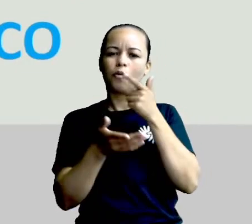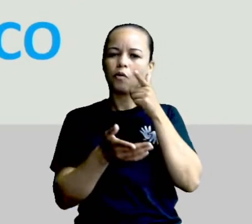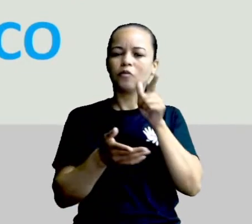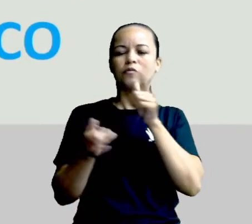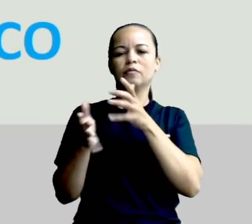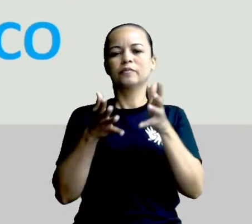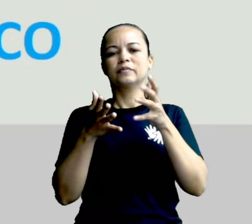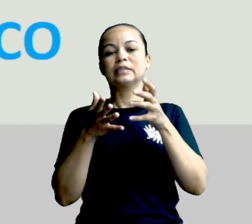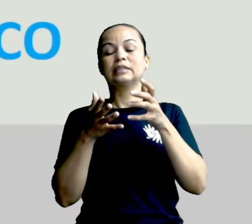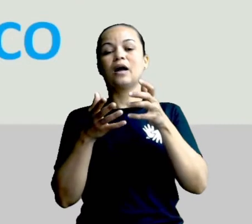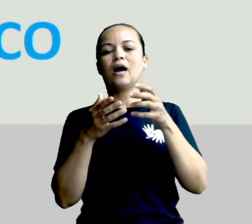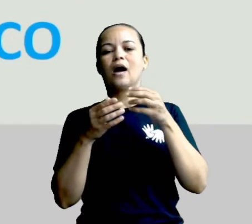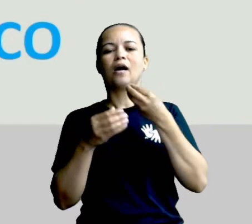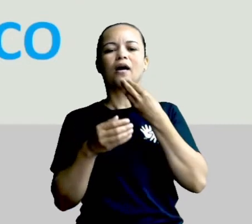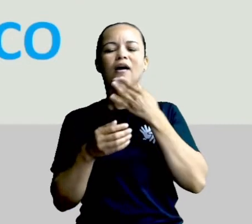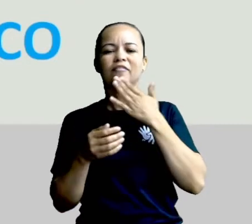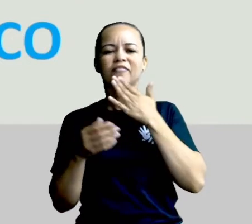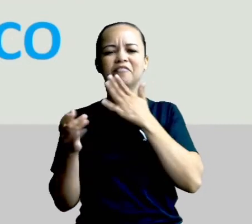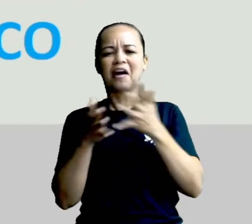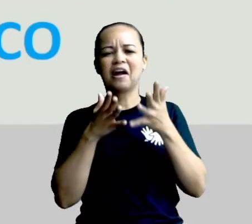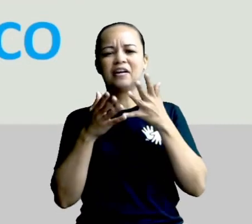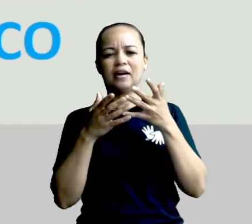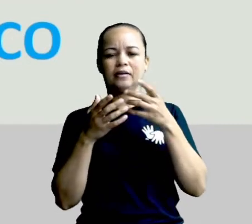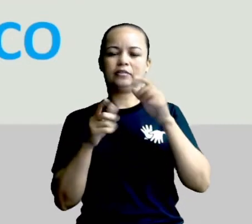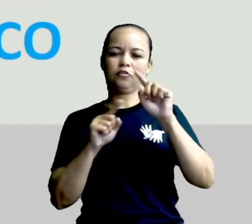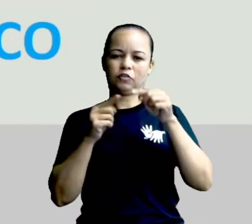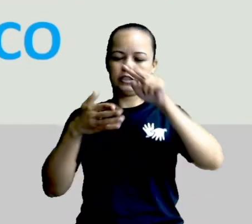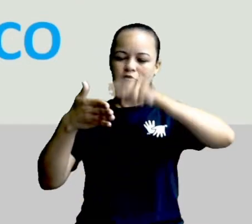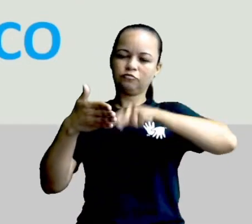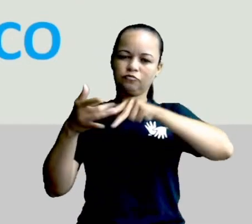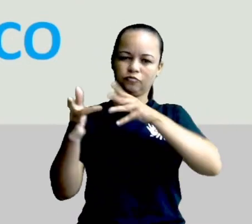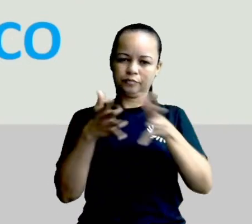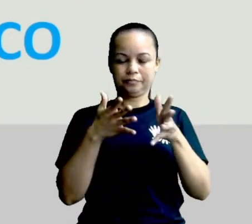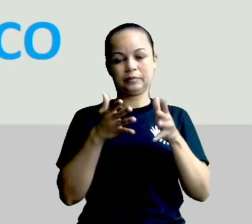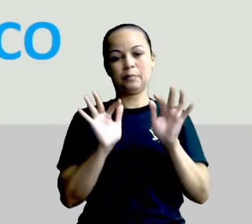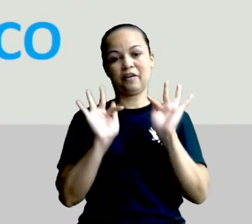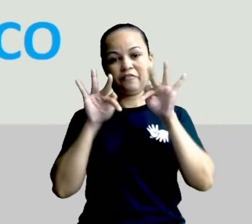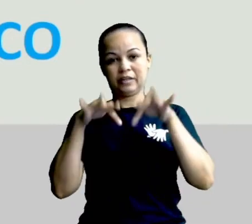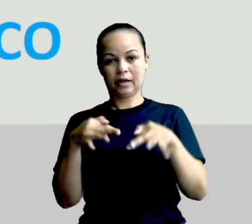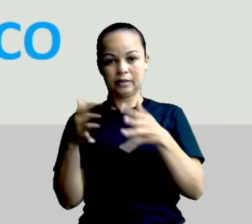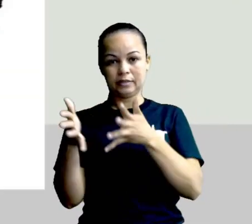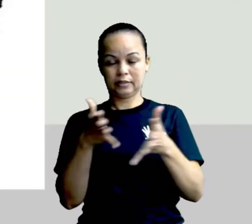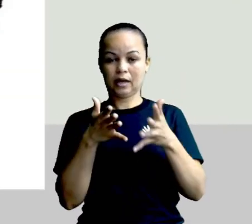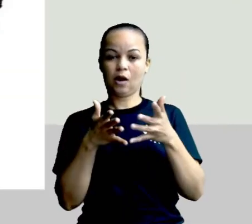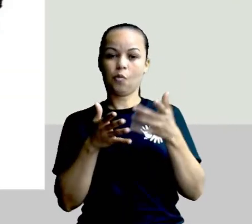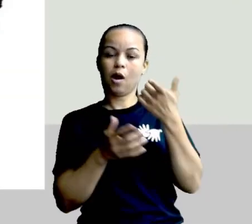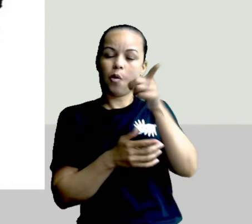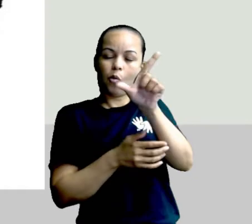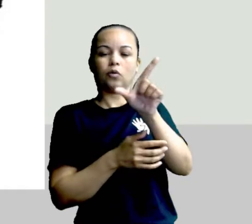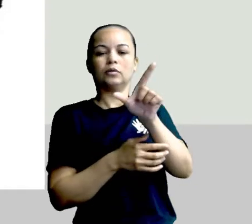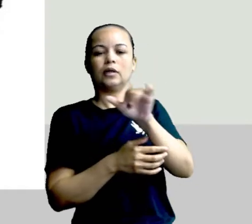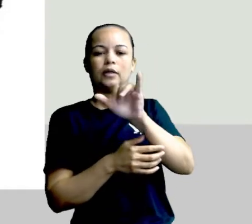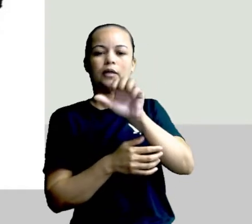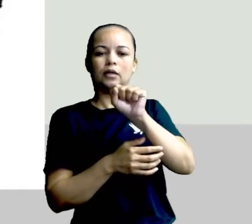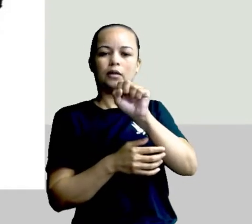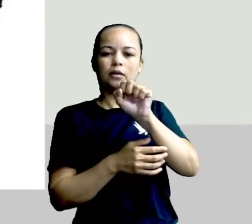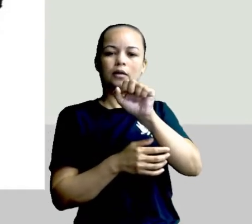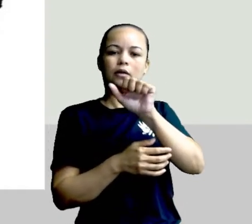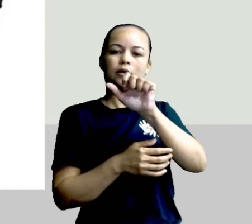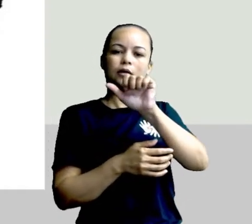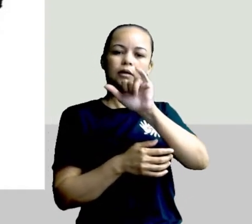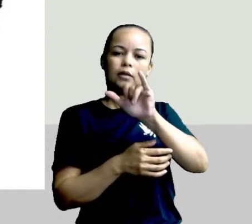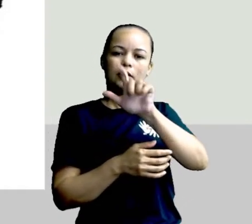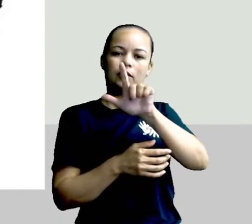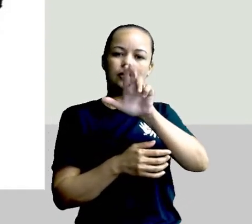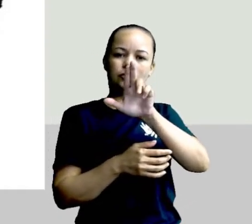começar a falhar um pouquinho, mas depois vocês conseguem fazer isso aí tranquilamente. Ok? Beleza? Para finalizar aqui, uma outra ilusão